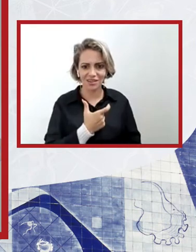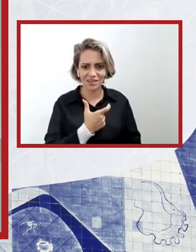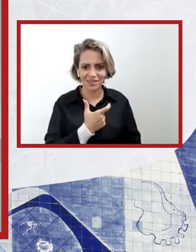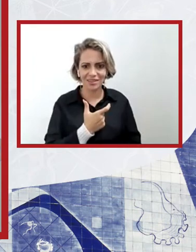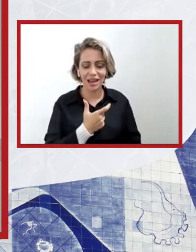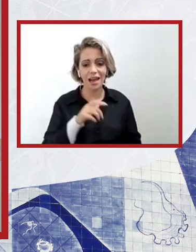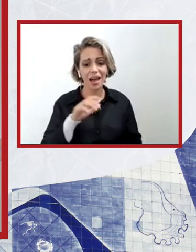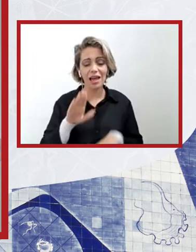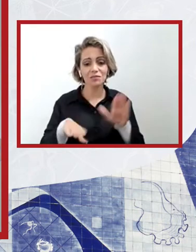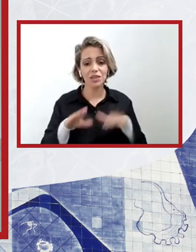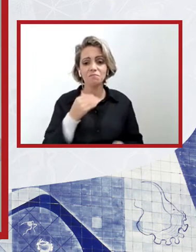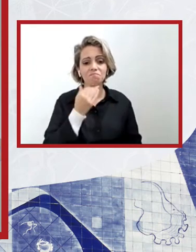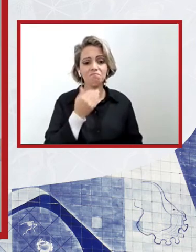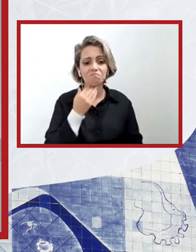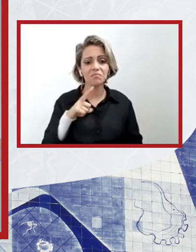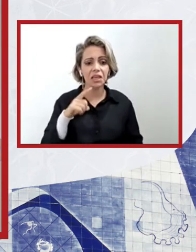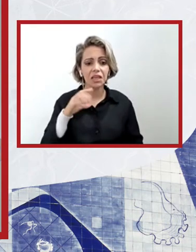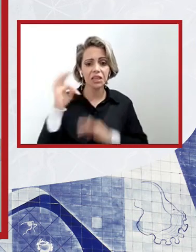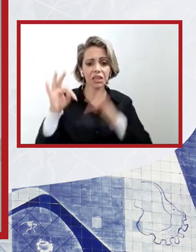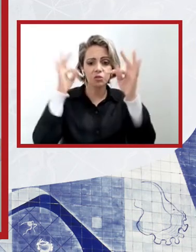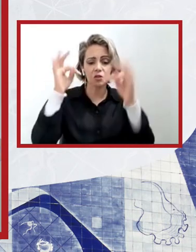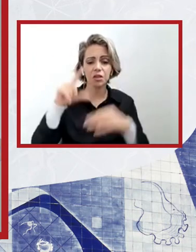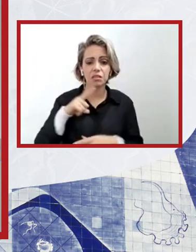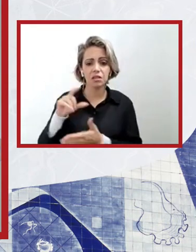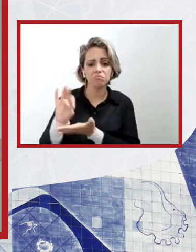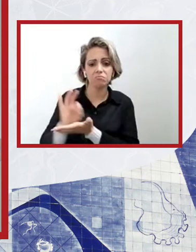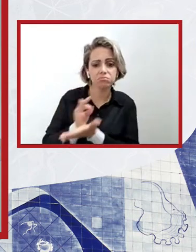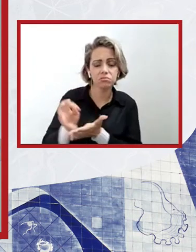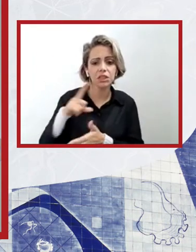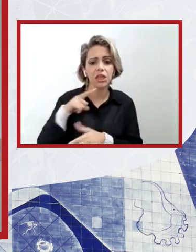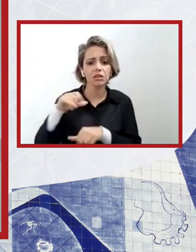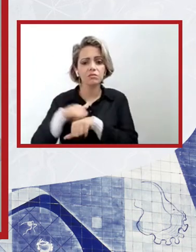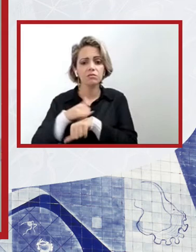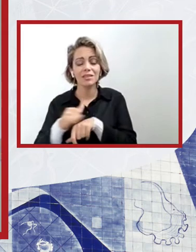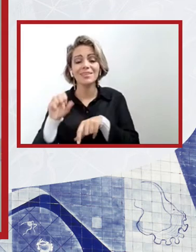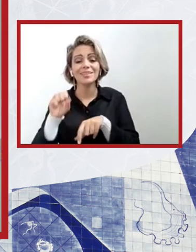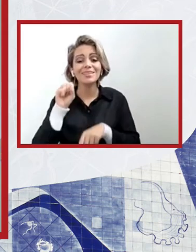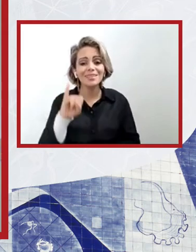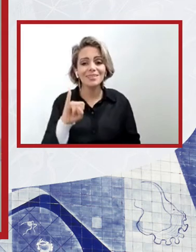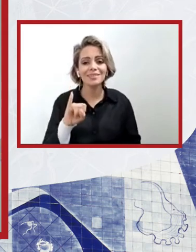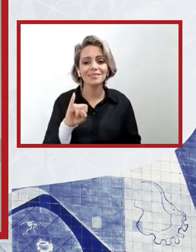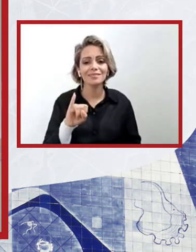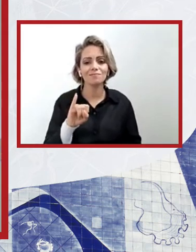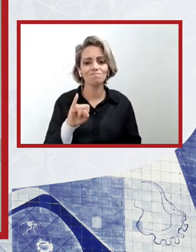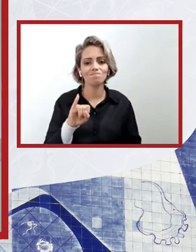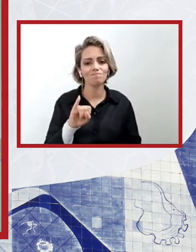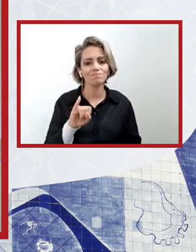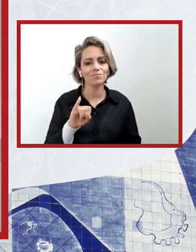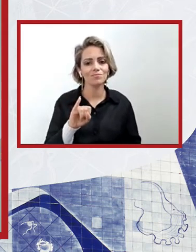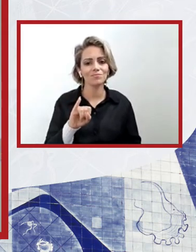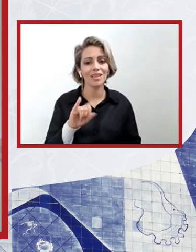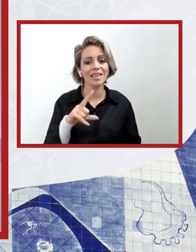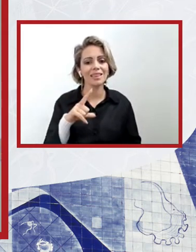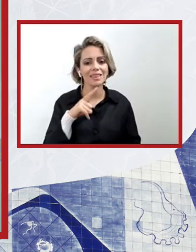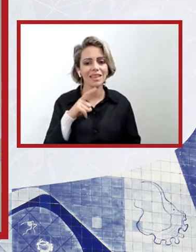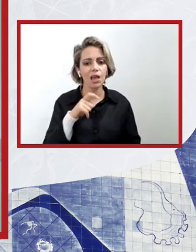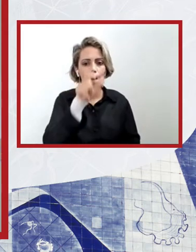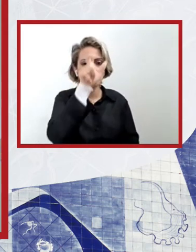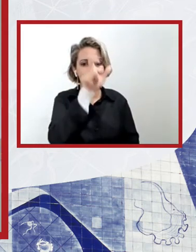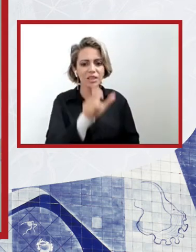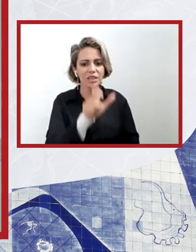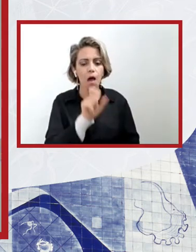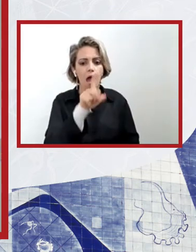melhores recursos tecnológicos, os melhores recursos de tecnologia assistiva, se chega no final, as atitudes